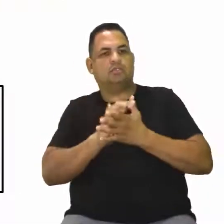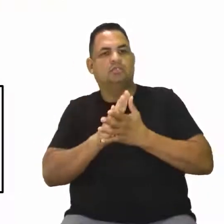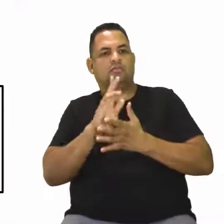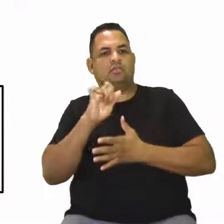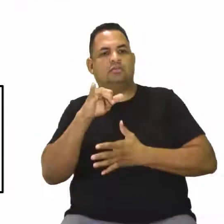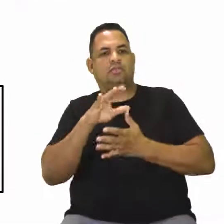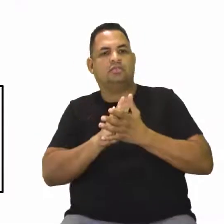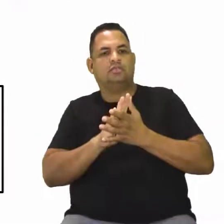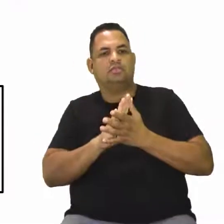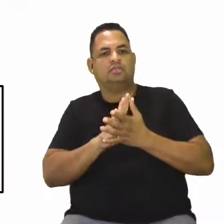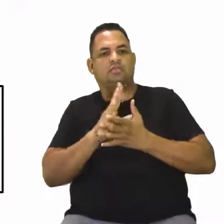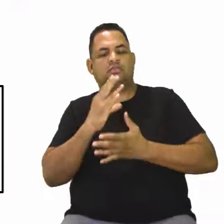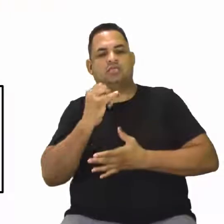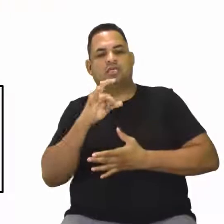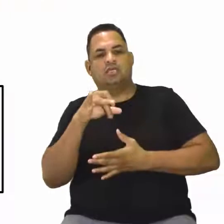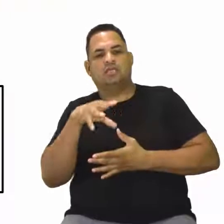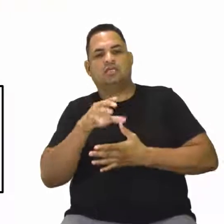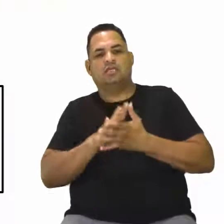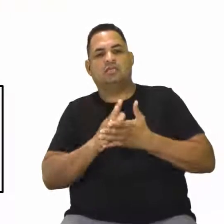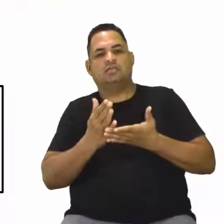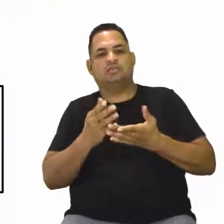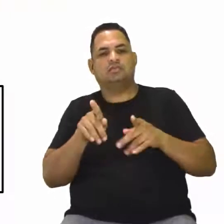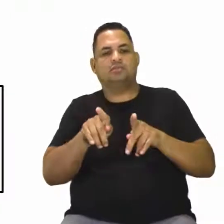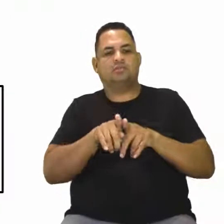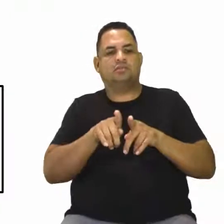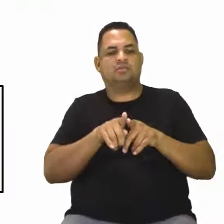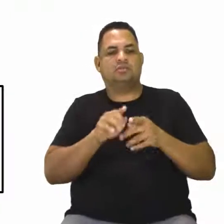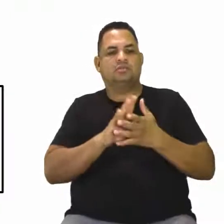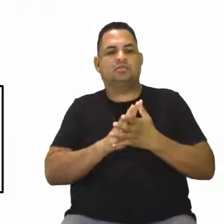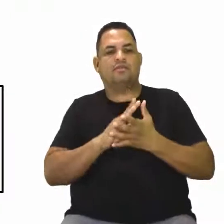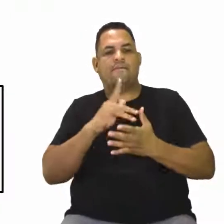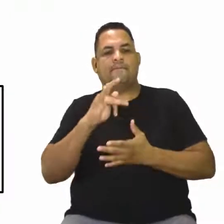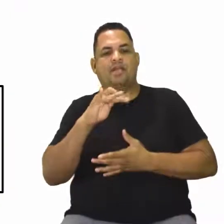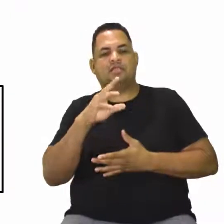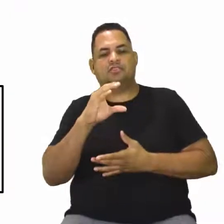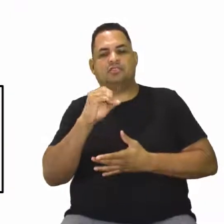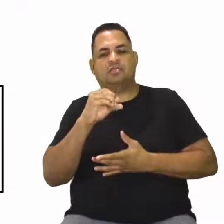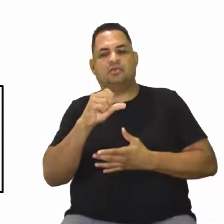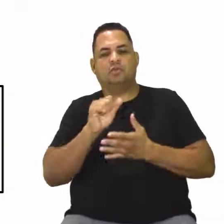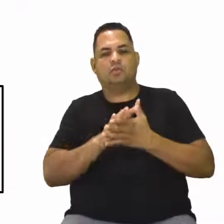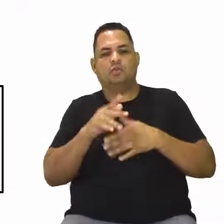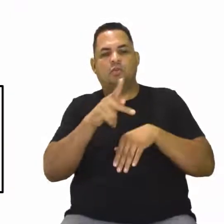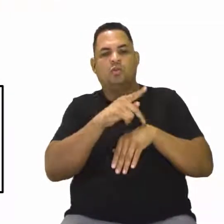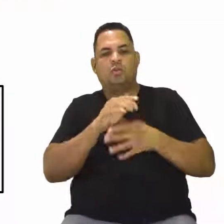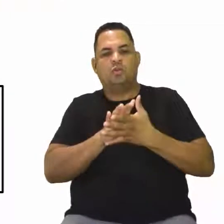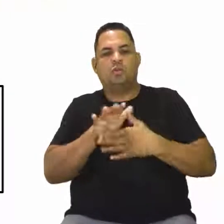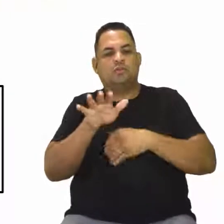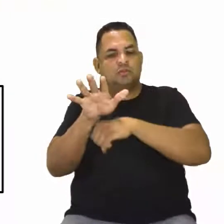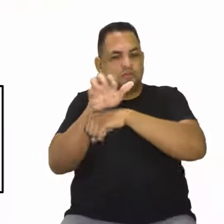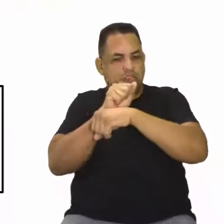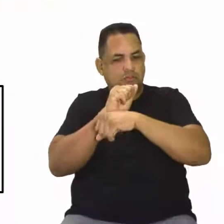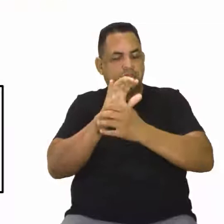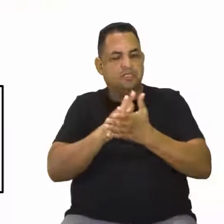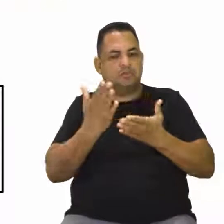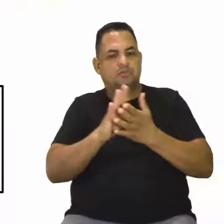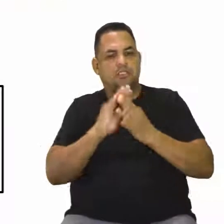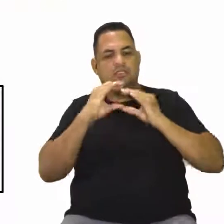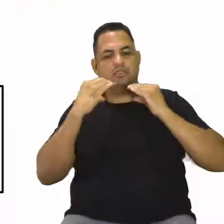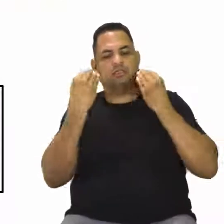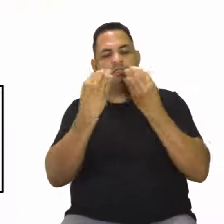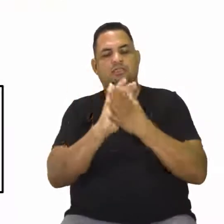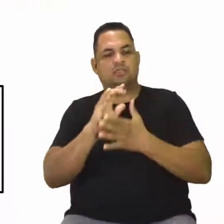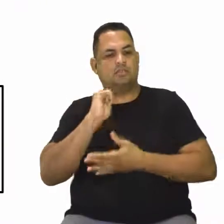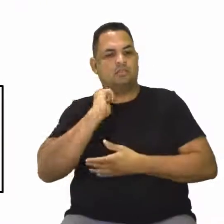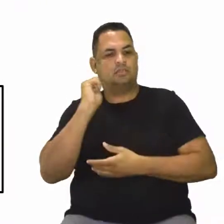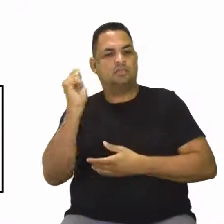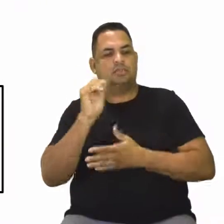do Ceilão, atual Sri Lanka, e também do Paquistão. Foram convocados para essa conferência, isso em